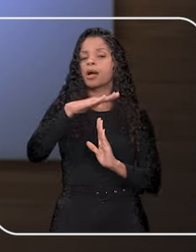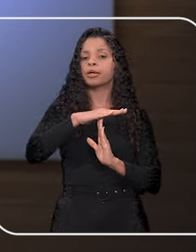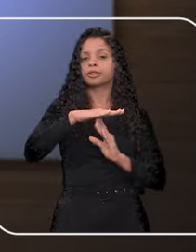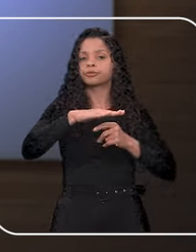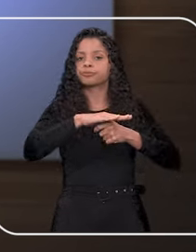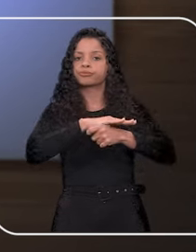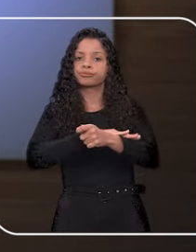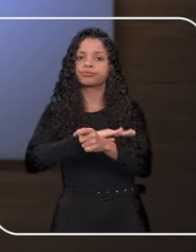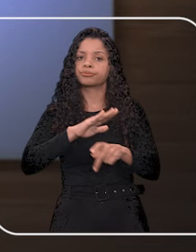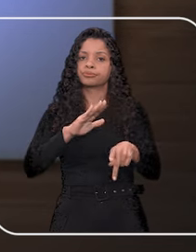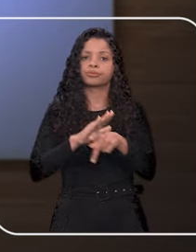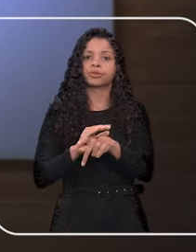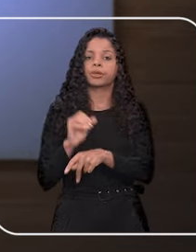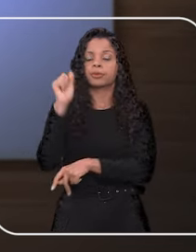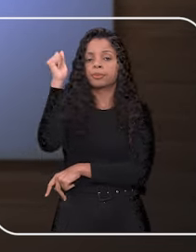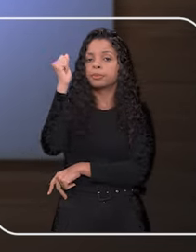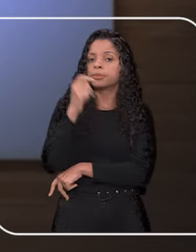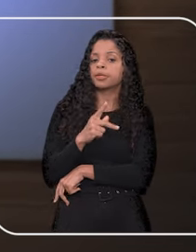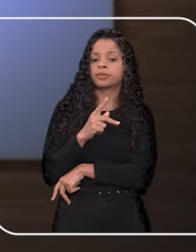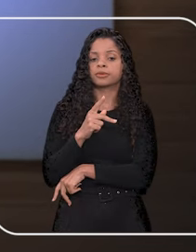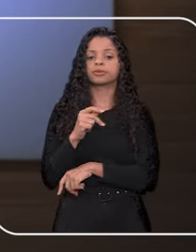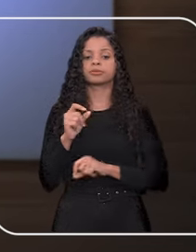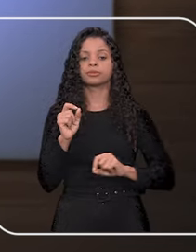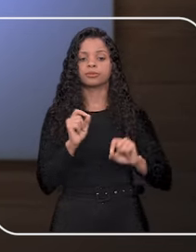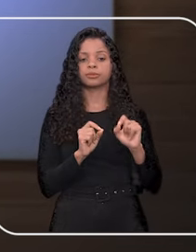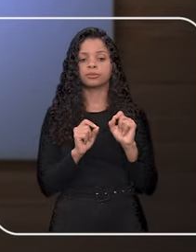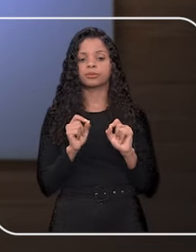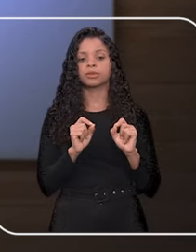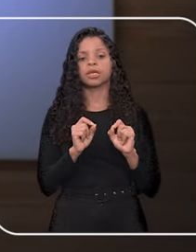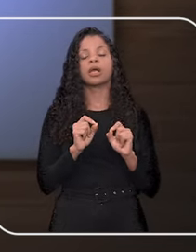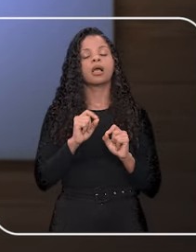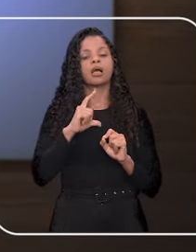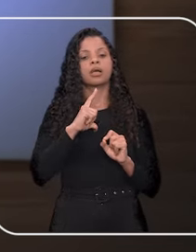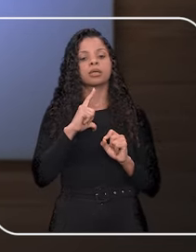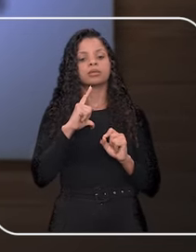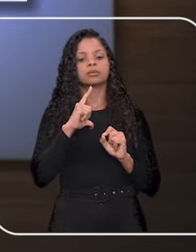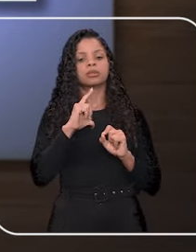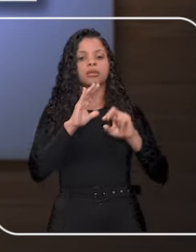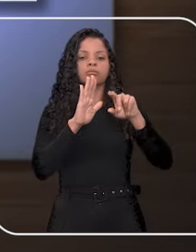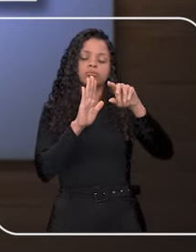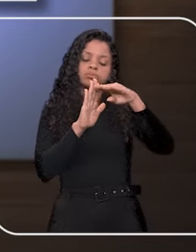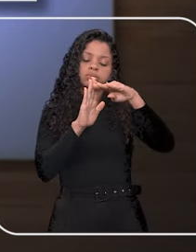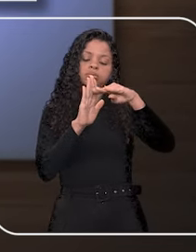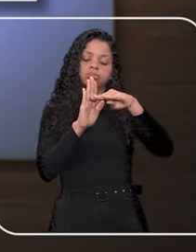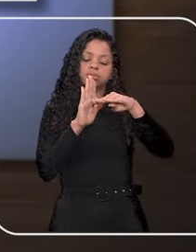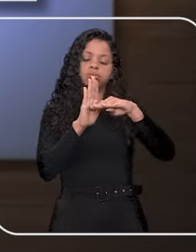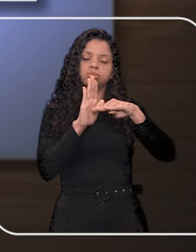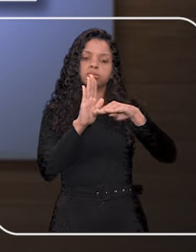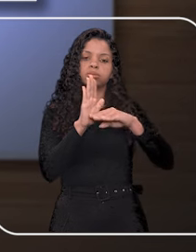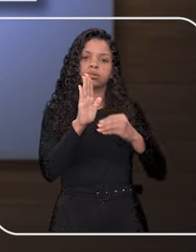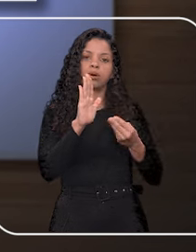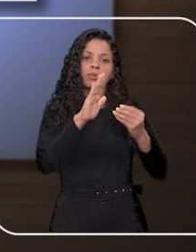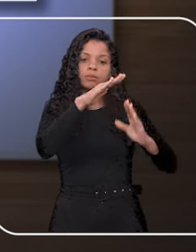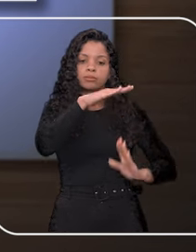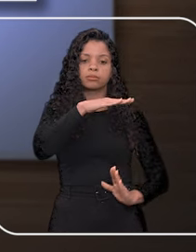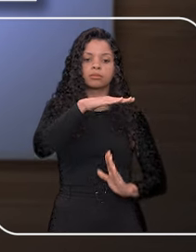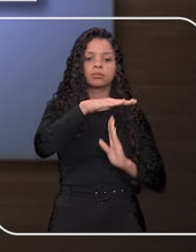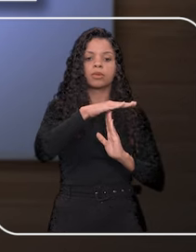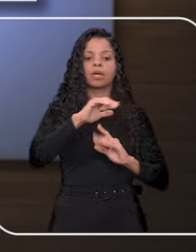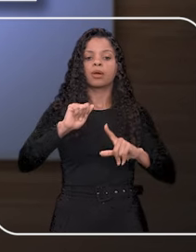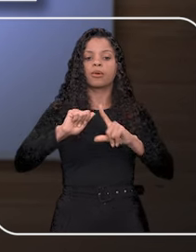máximo das contribuições previdenciárias especificando o limite máximo das contribuições